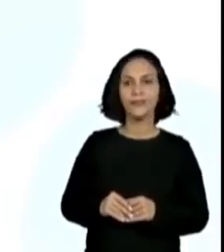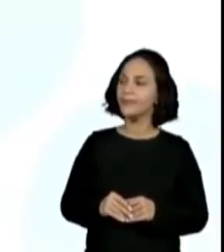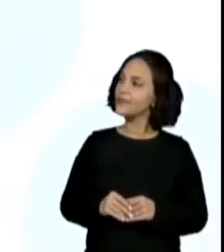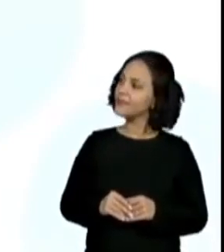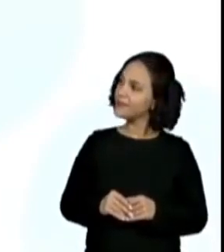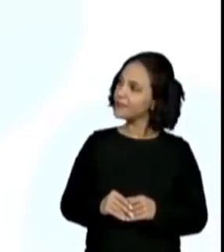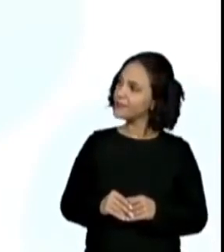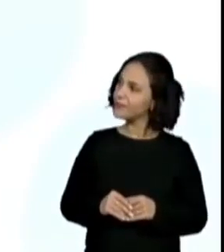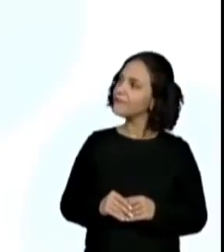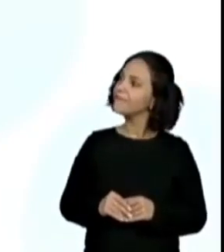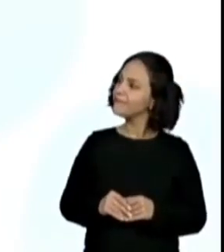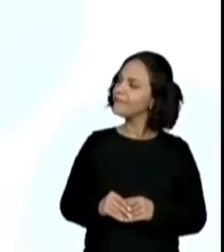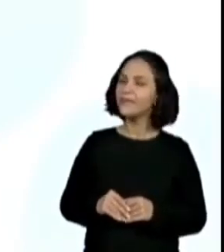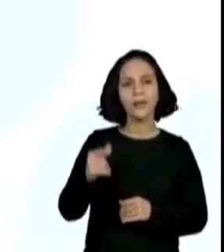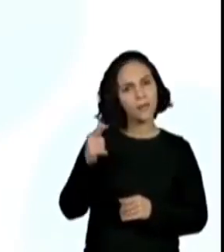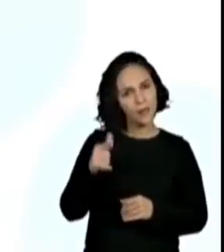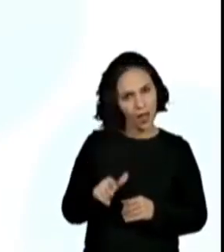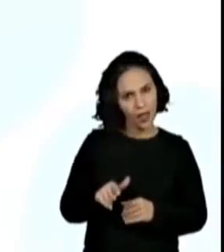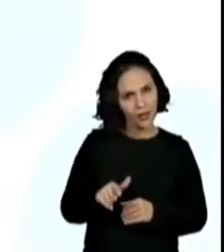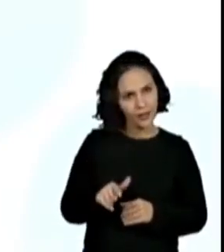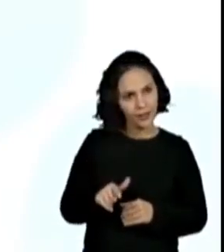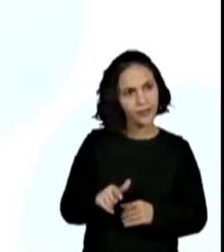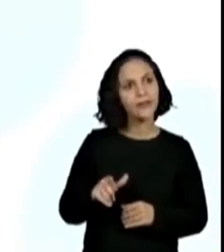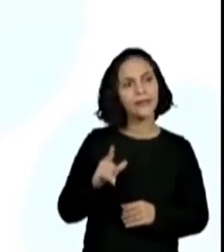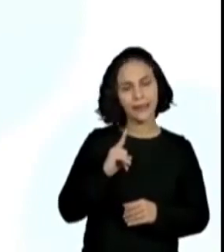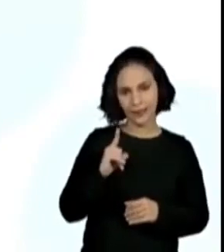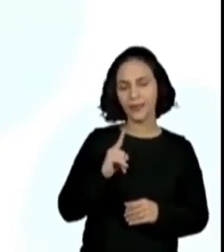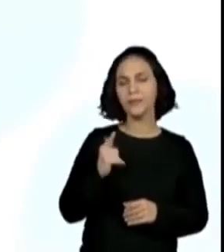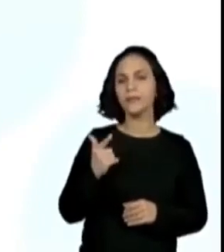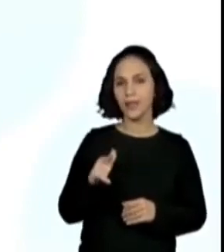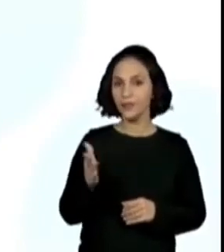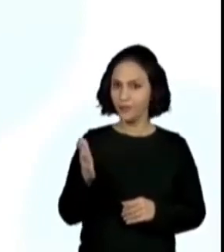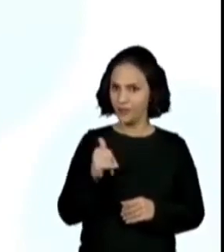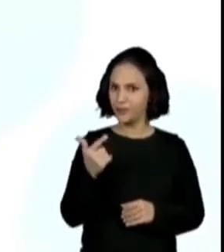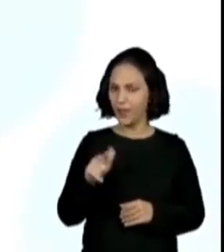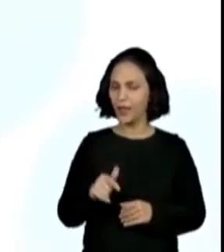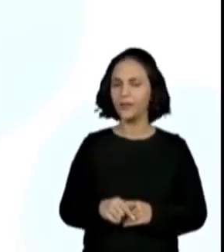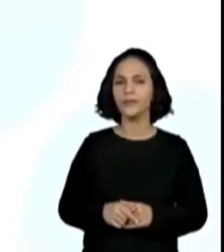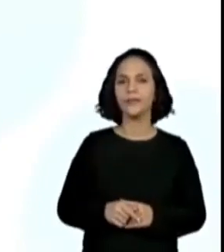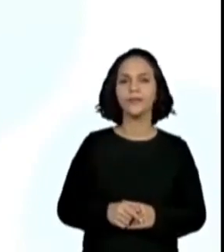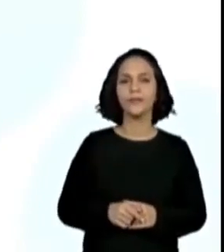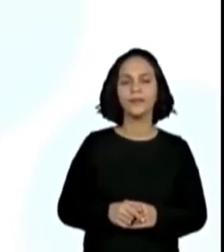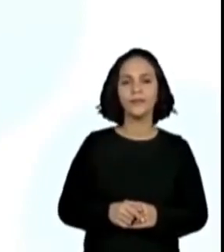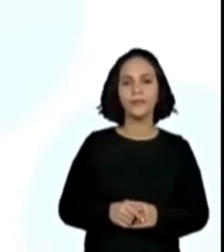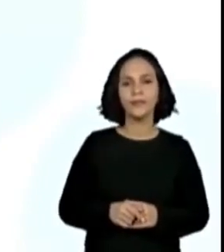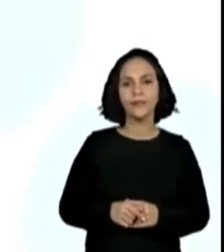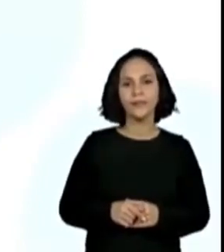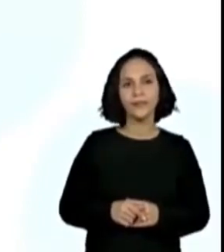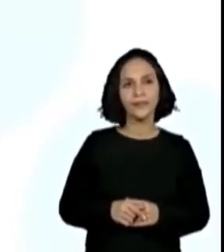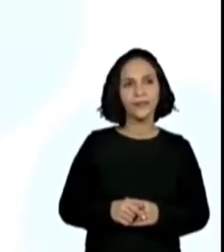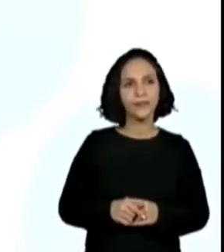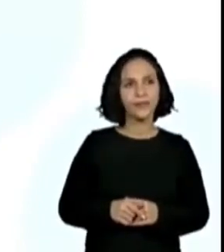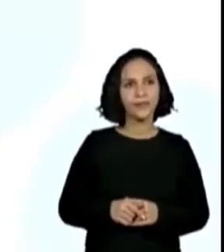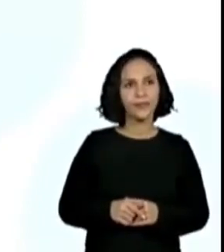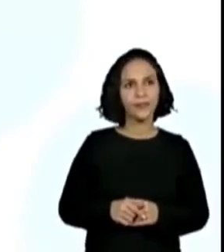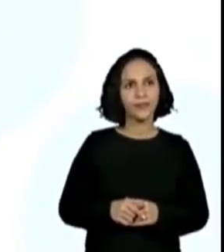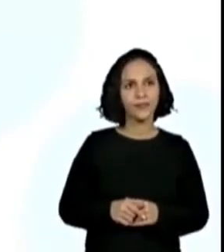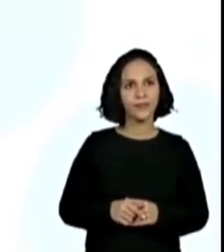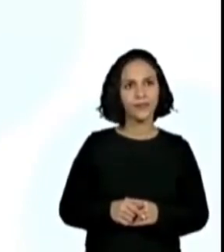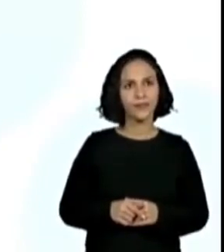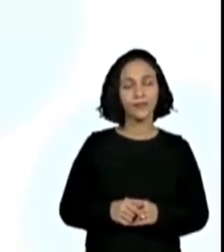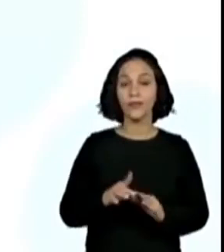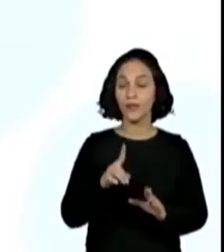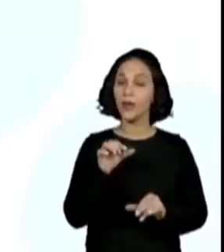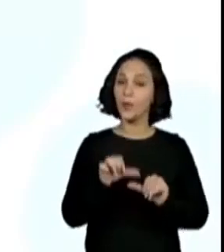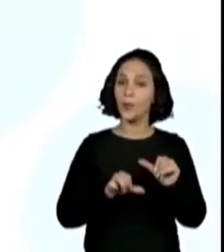verdadeira tem mais pro tem mais vamos para mais uma vamos lá essa vai